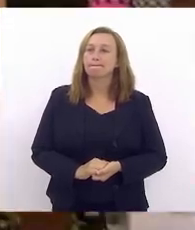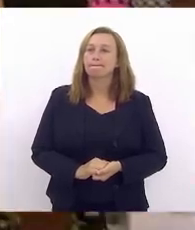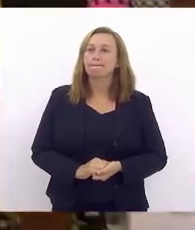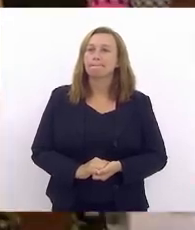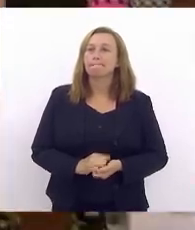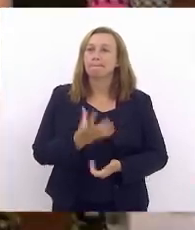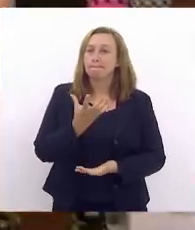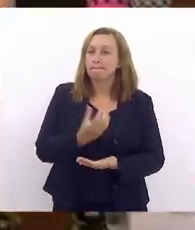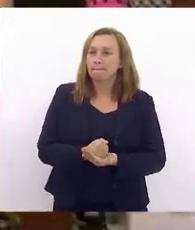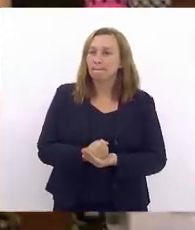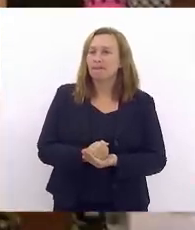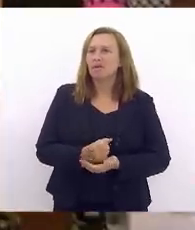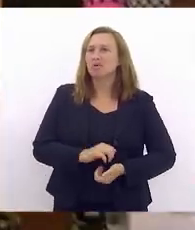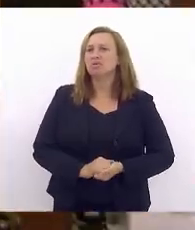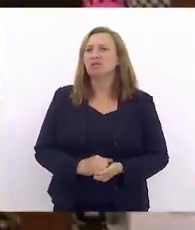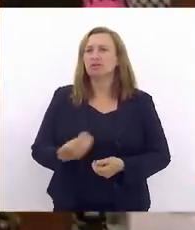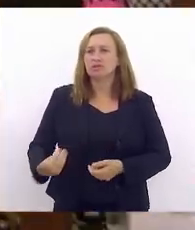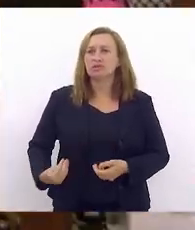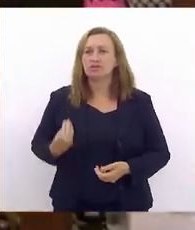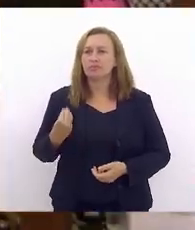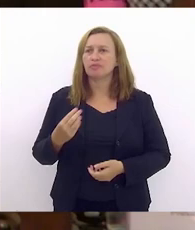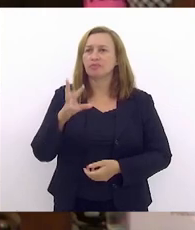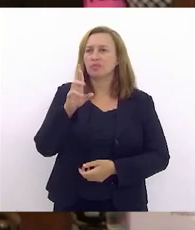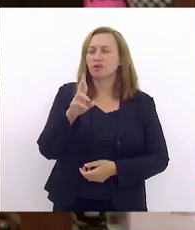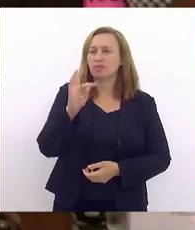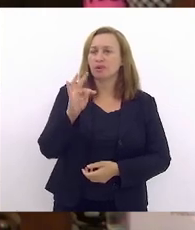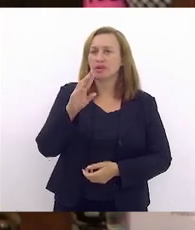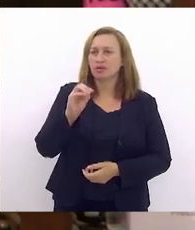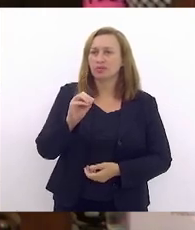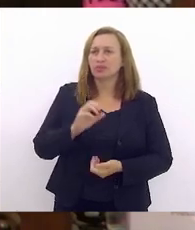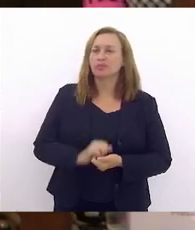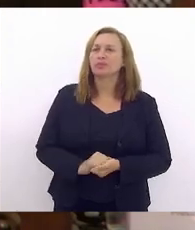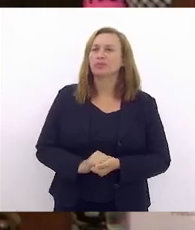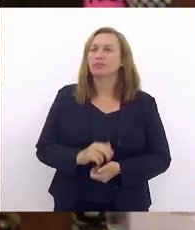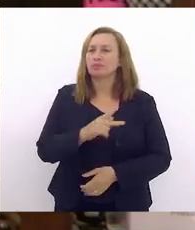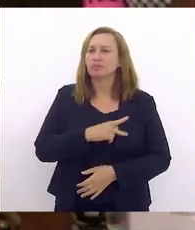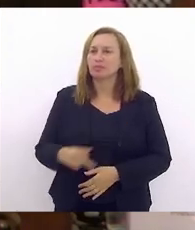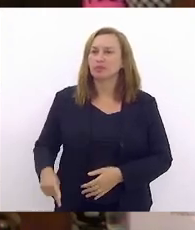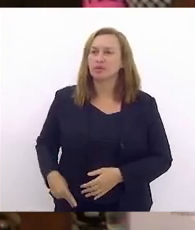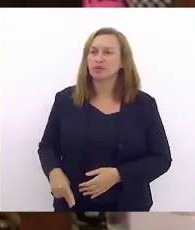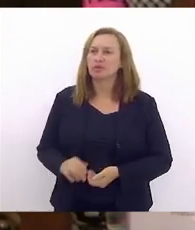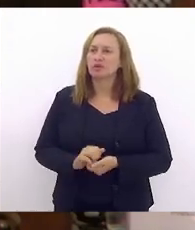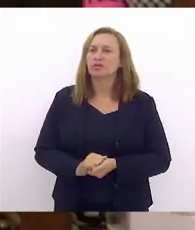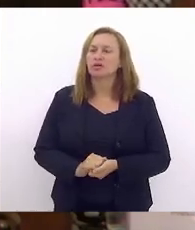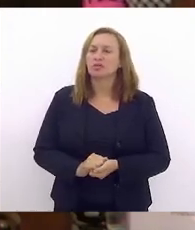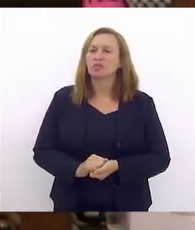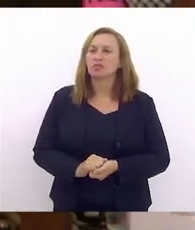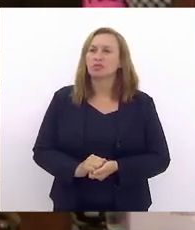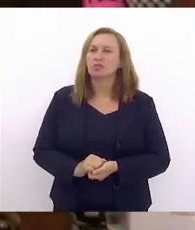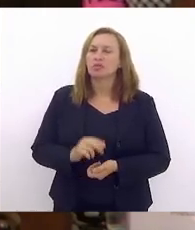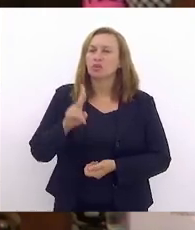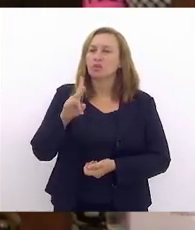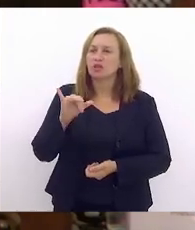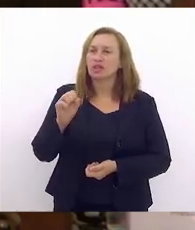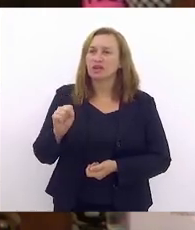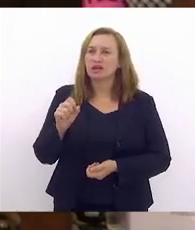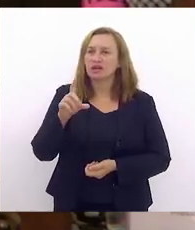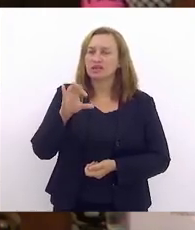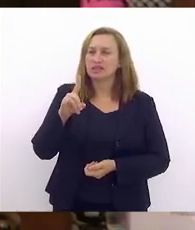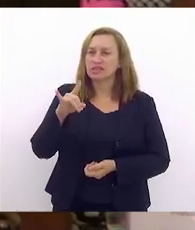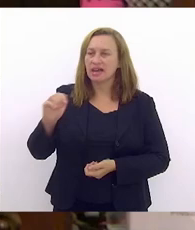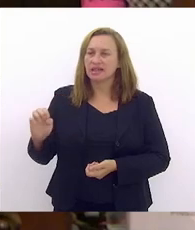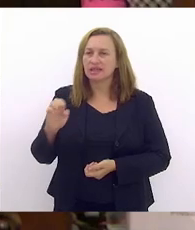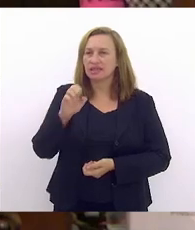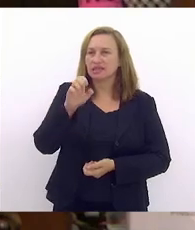Registramos e agradecemos a presença de Roberto Barros, presidente da Mocidade Unidas da Cidade de Deus, Pablo Coutinho,